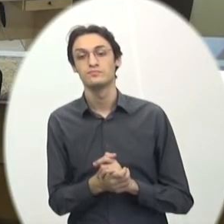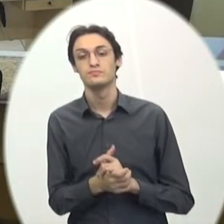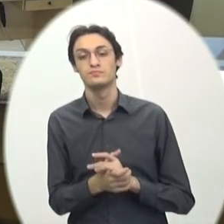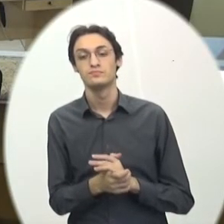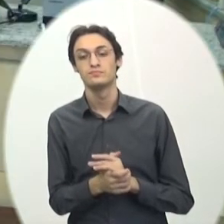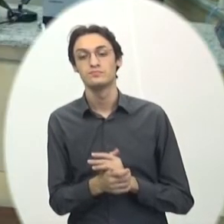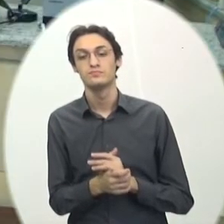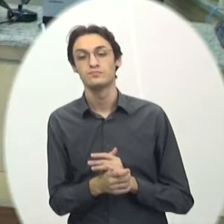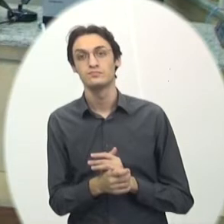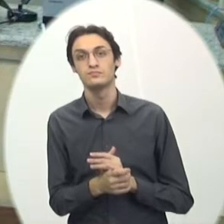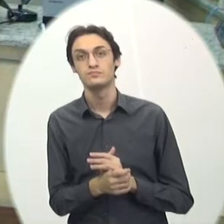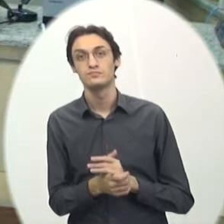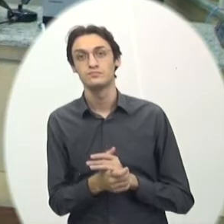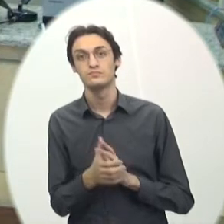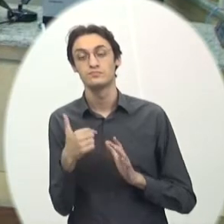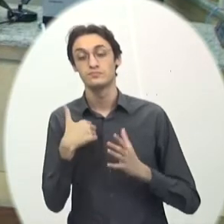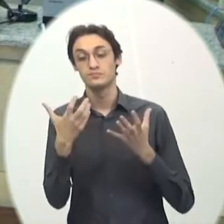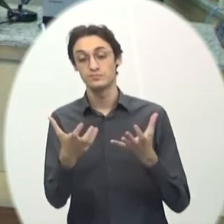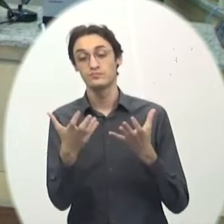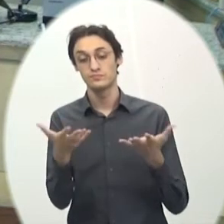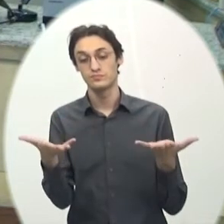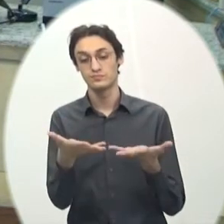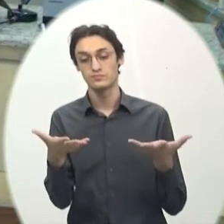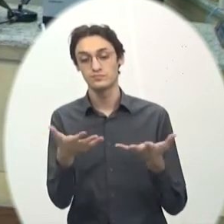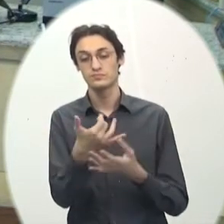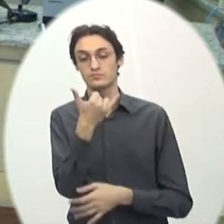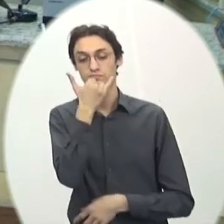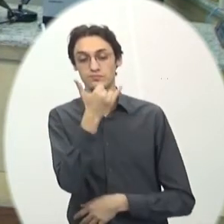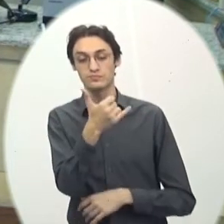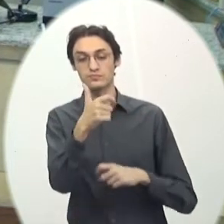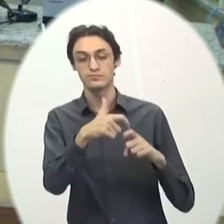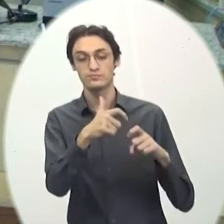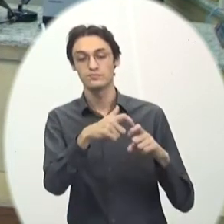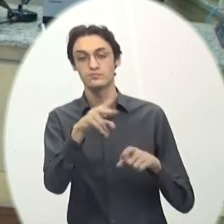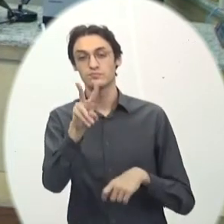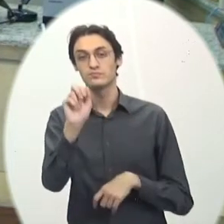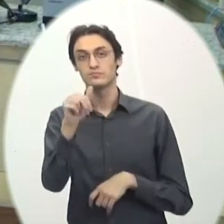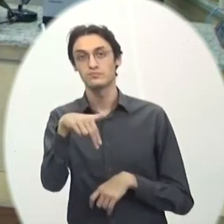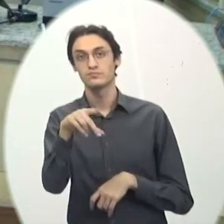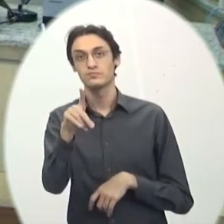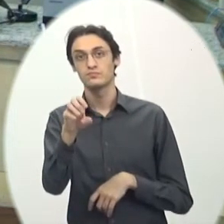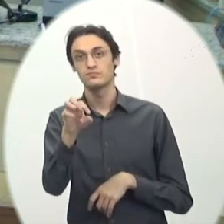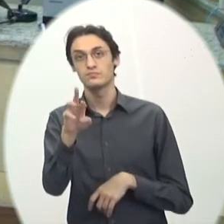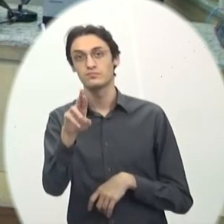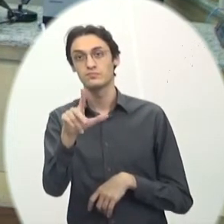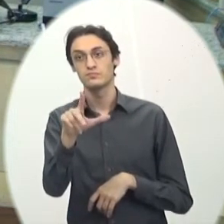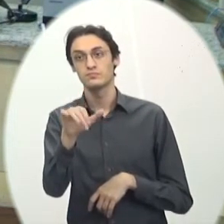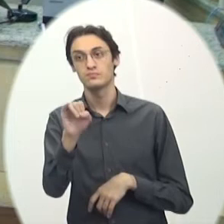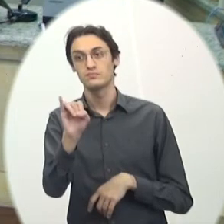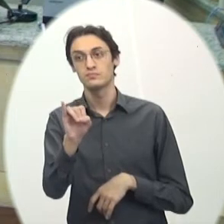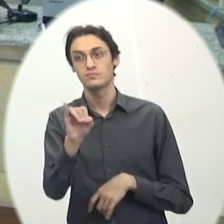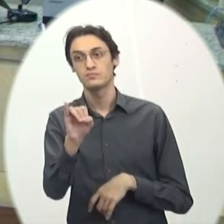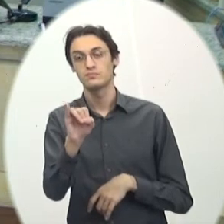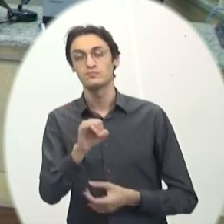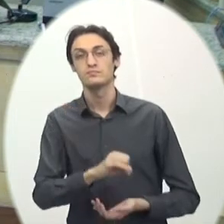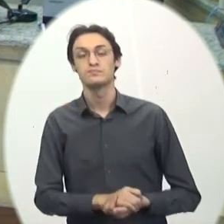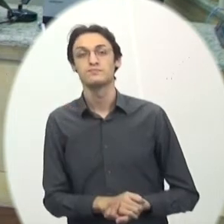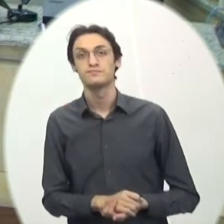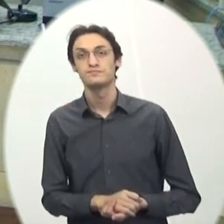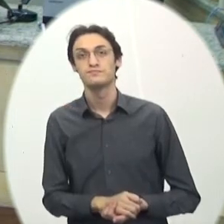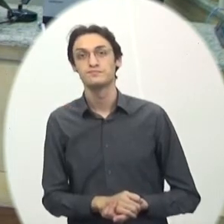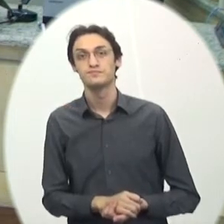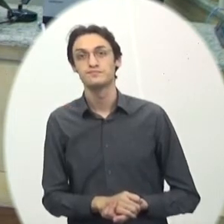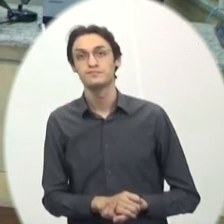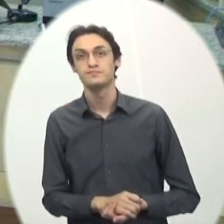novamente, senhor presidente, e aí peço desculpa ao Vanderlei, ao doutor Vanderlei, né? Mas